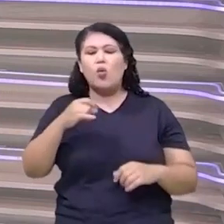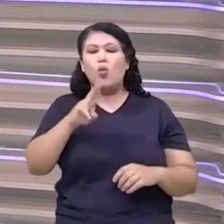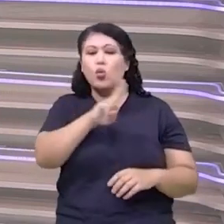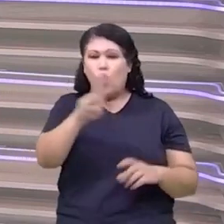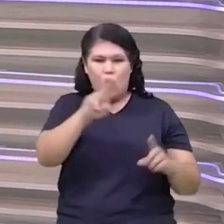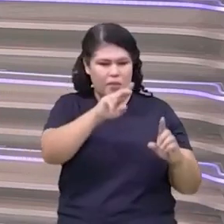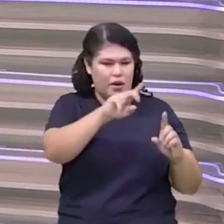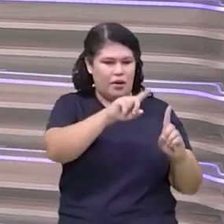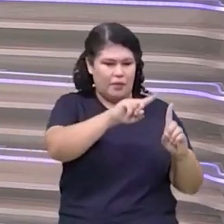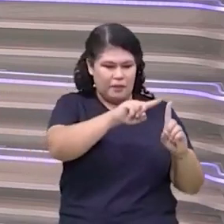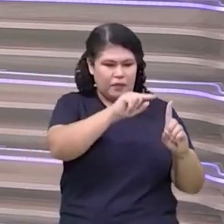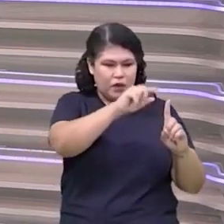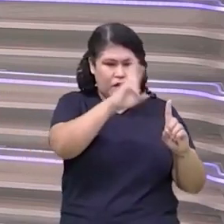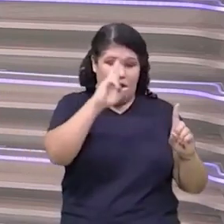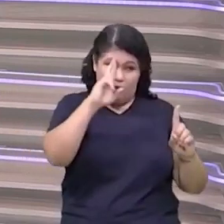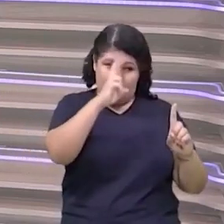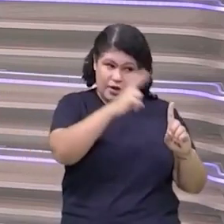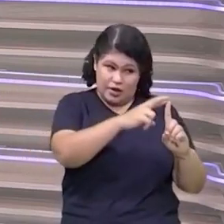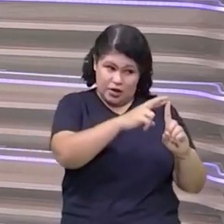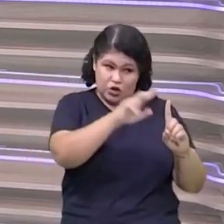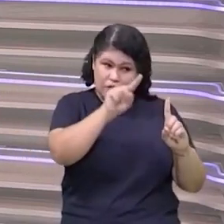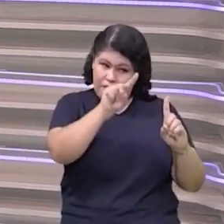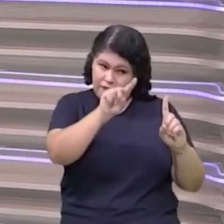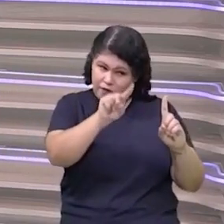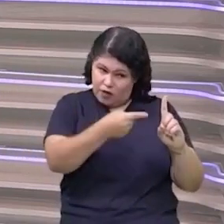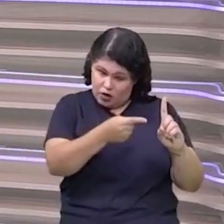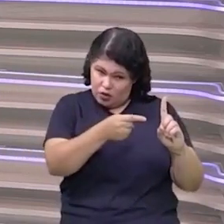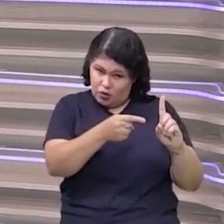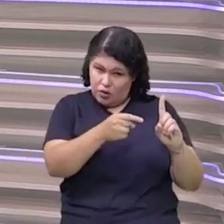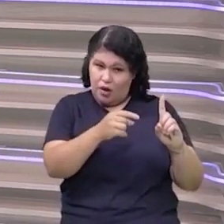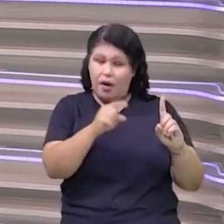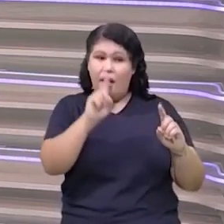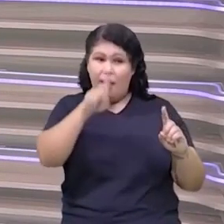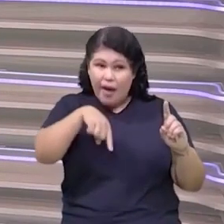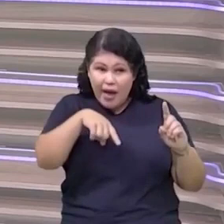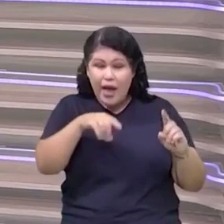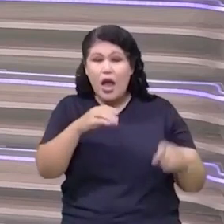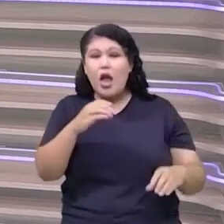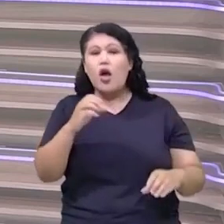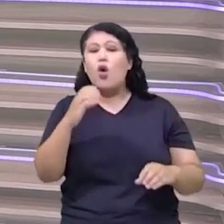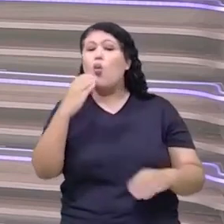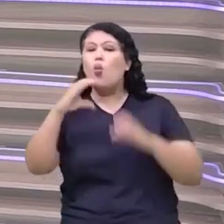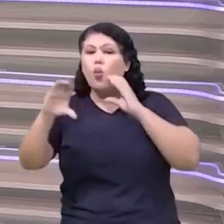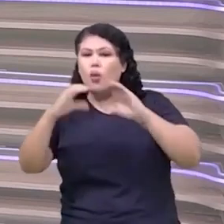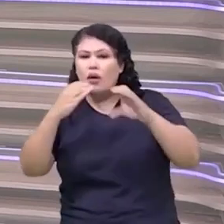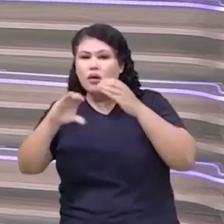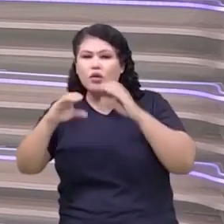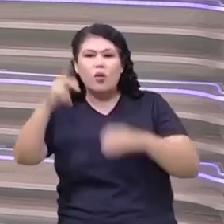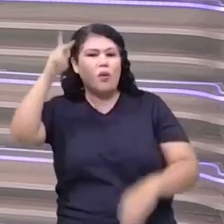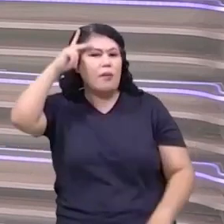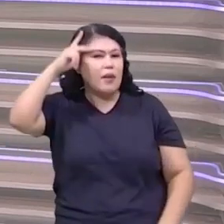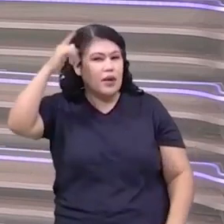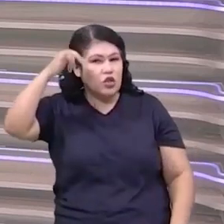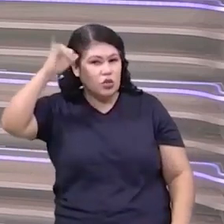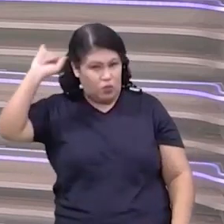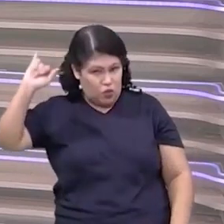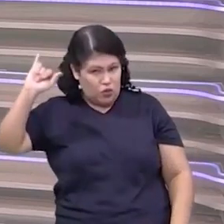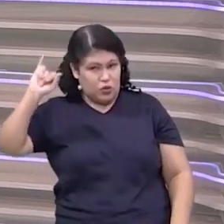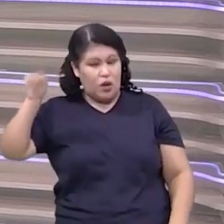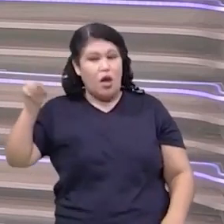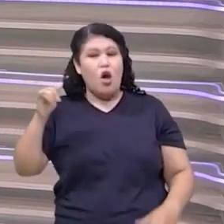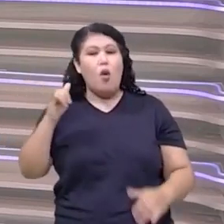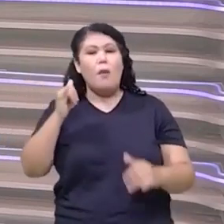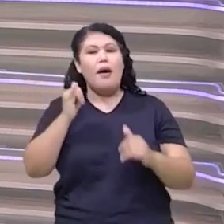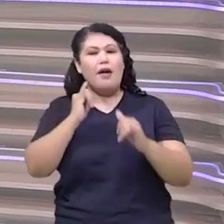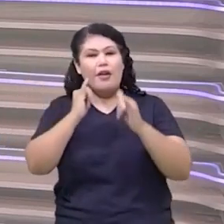a ele, algo dito a mais sobre ele. Um grande cantor de boi. Não é essa informação? Aí